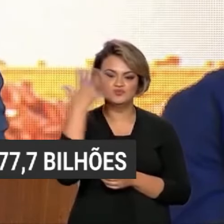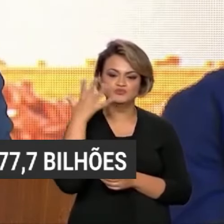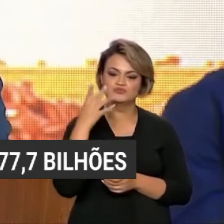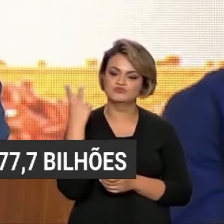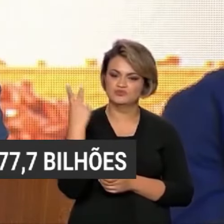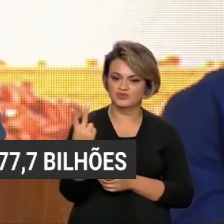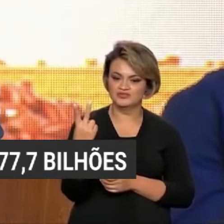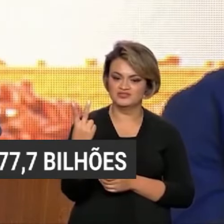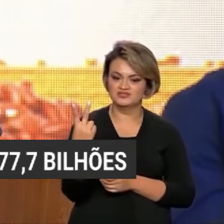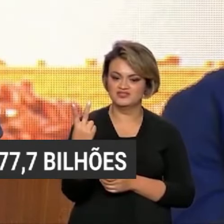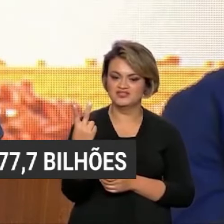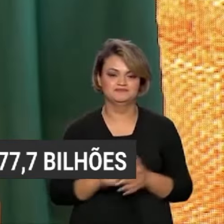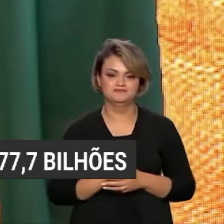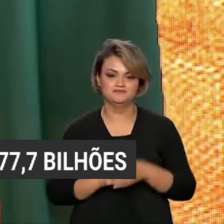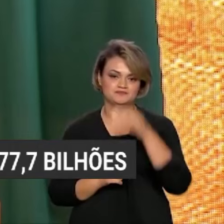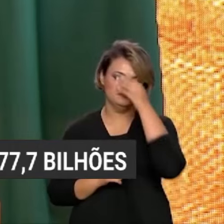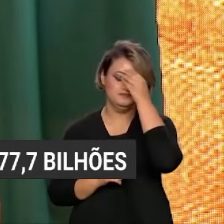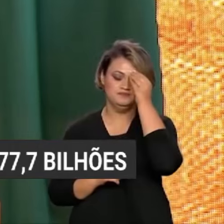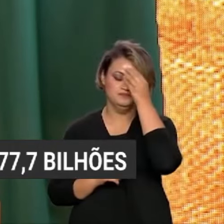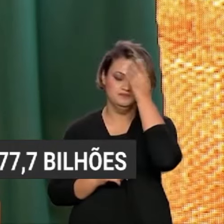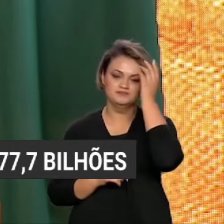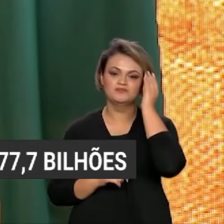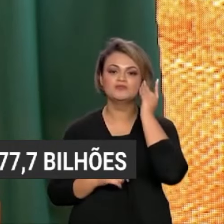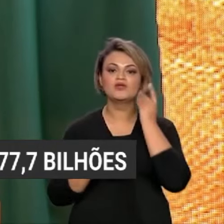desigualdades no campo